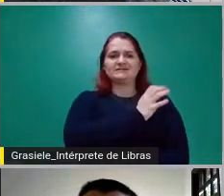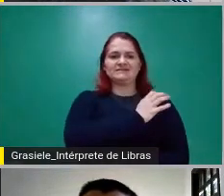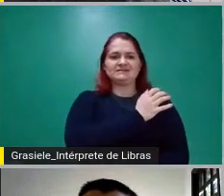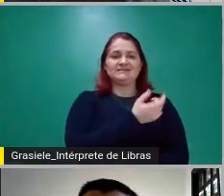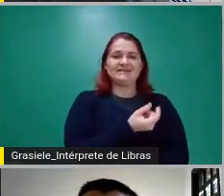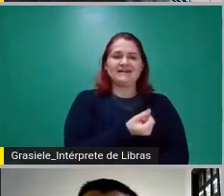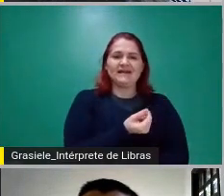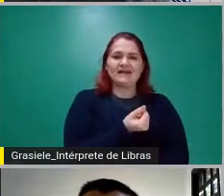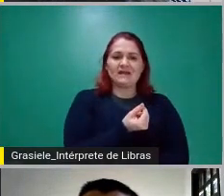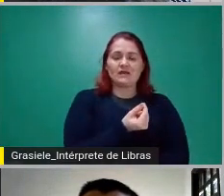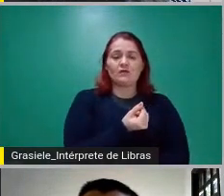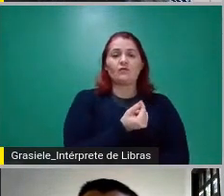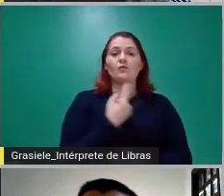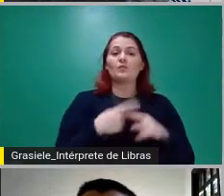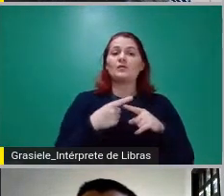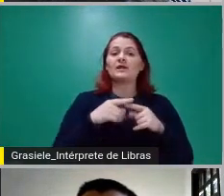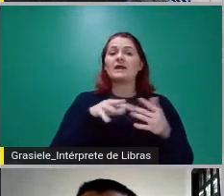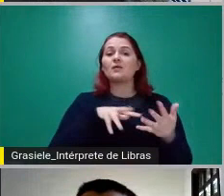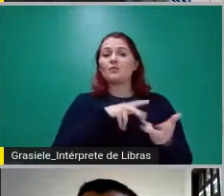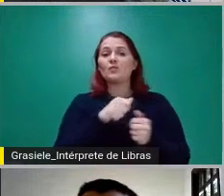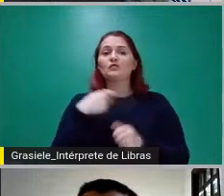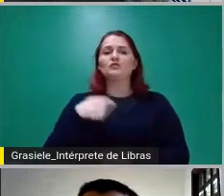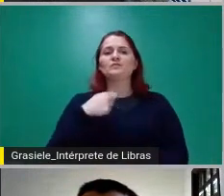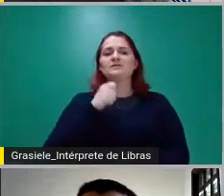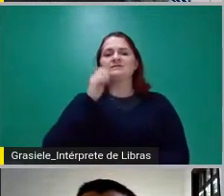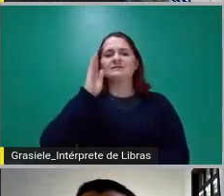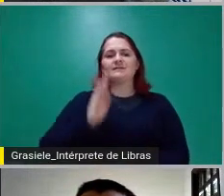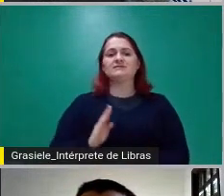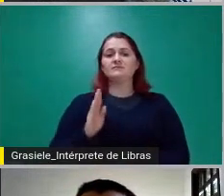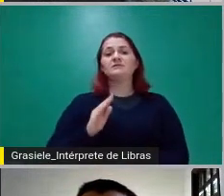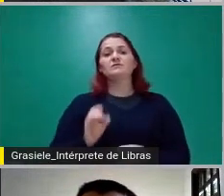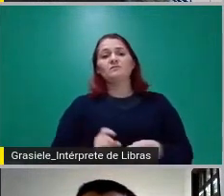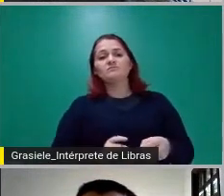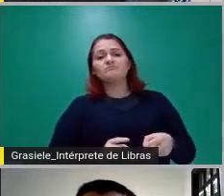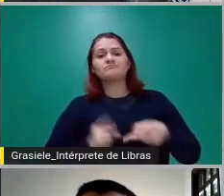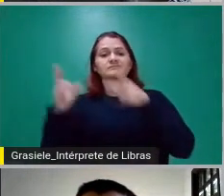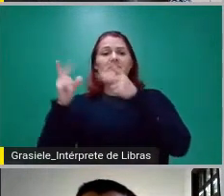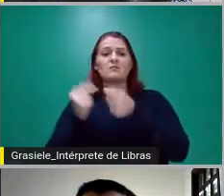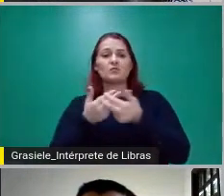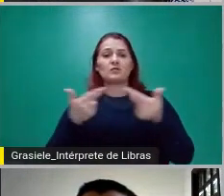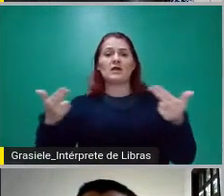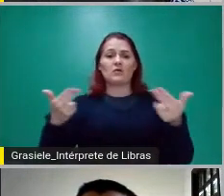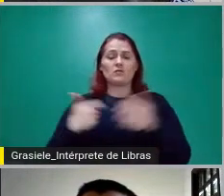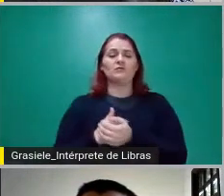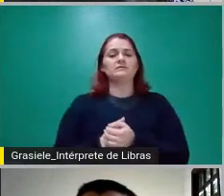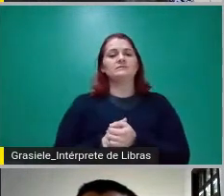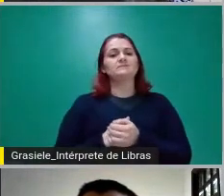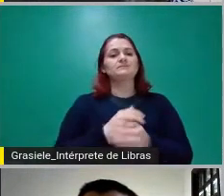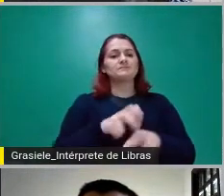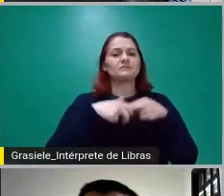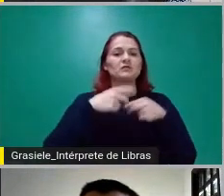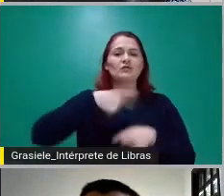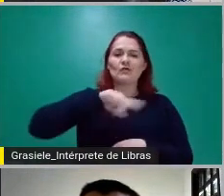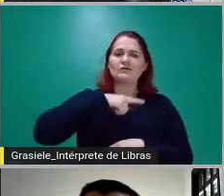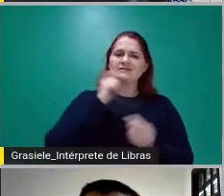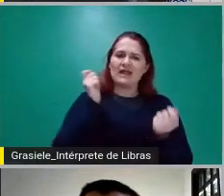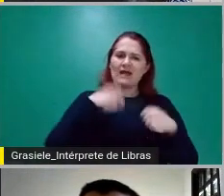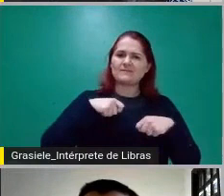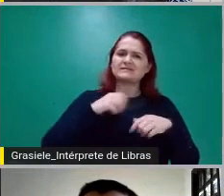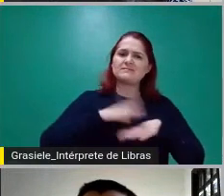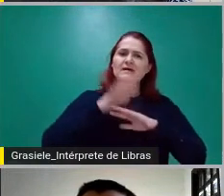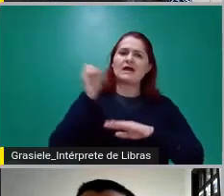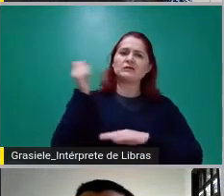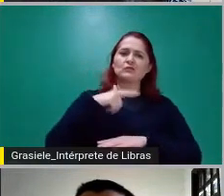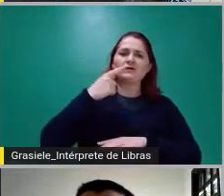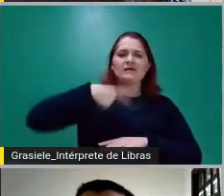das riquezas naturais que a gente tem aqui, a gente tem muito mais potencial do que a gente imagina, do que foi feito com que a gente